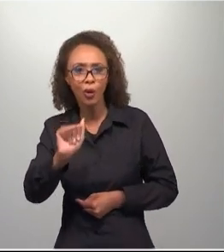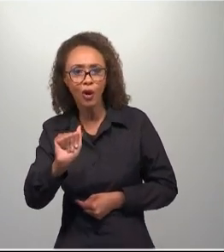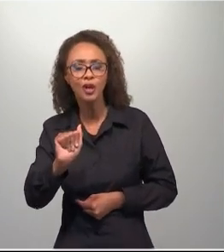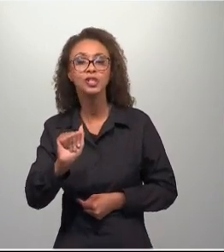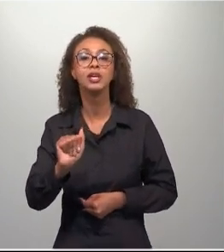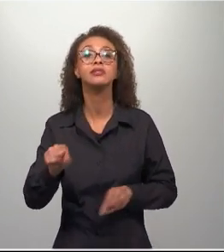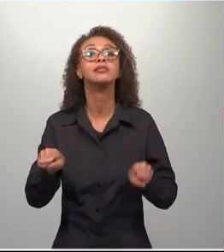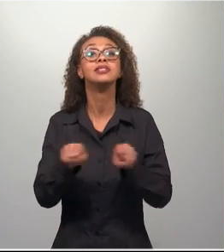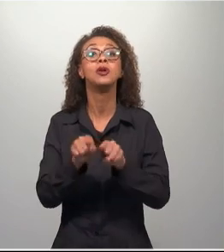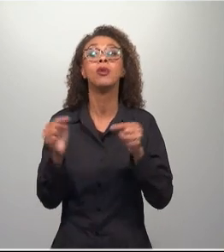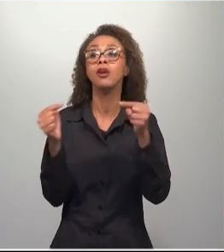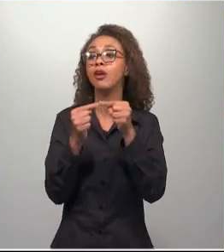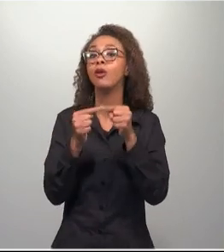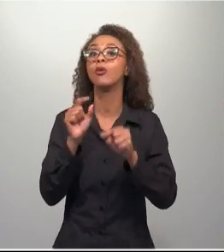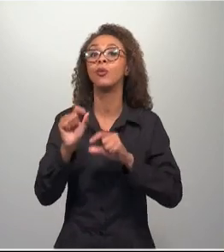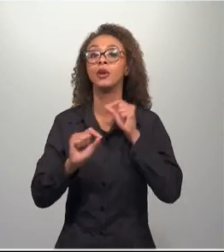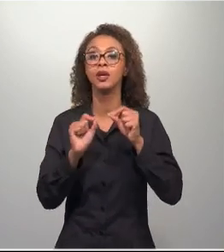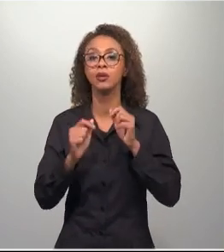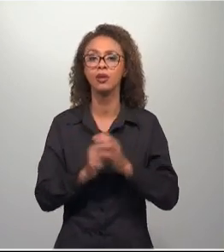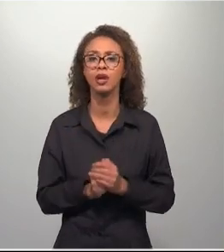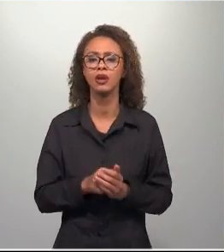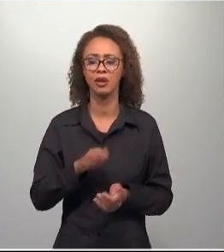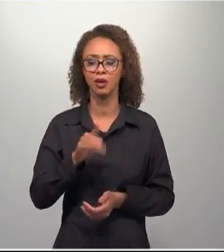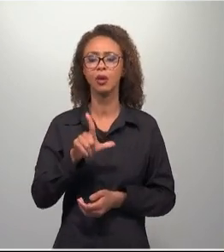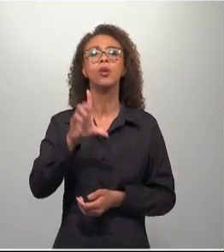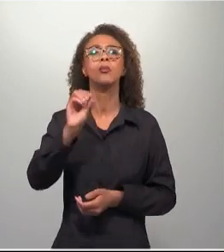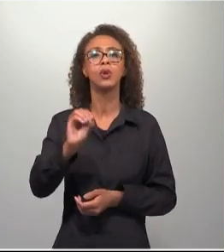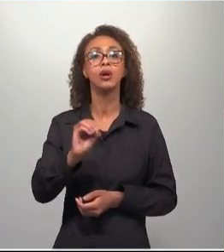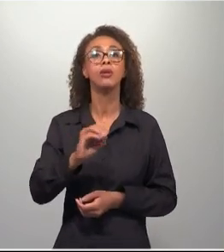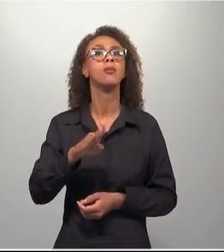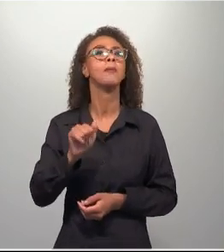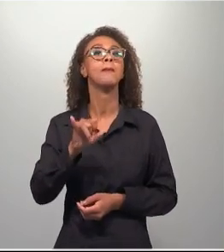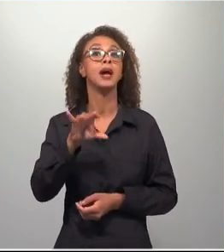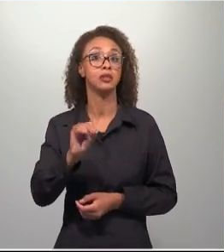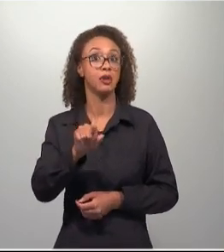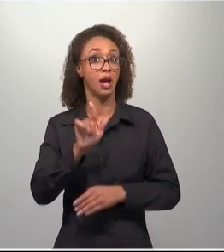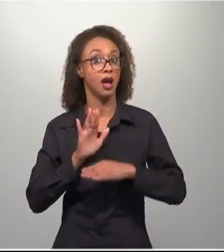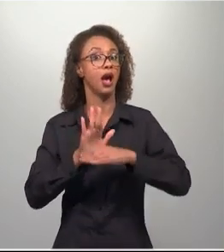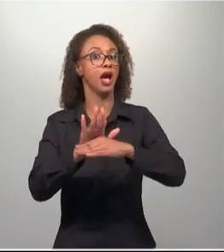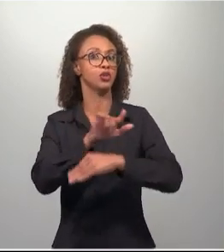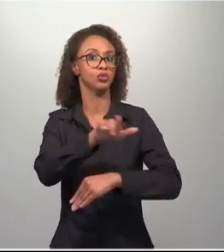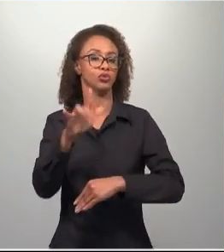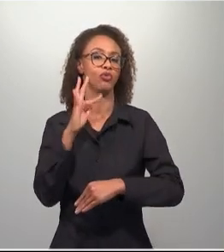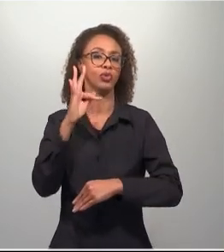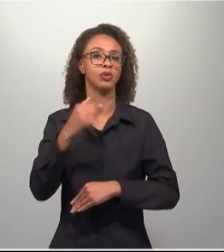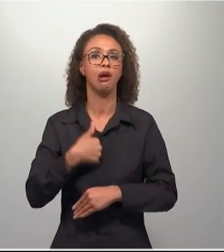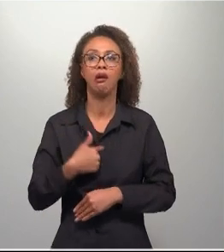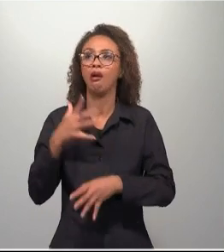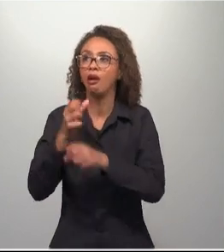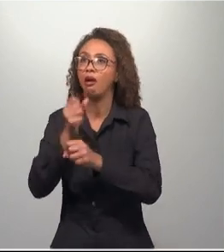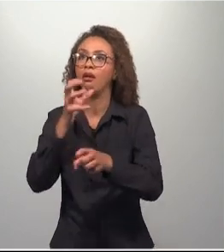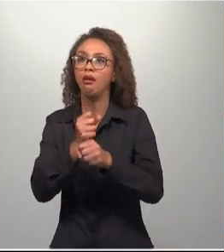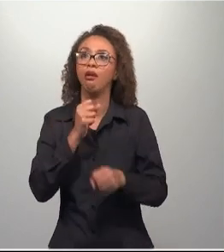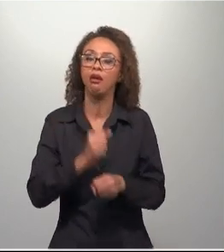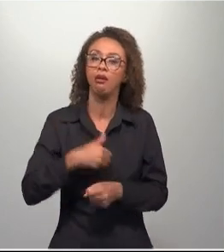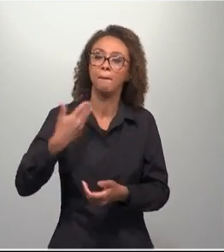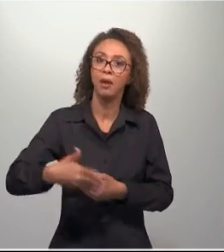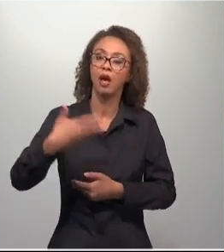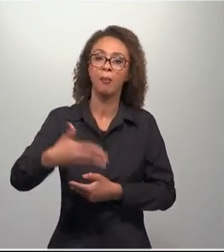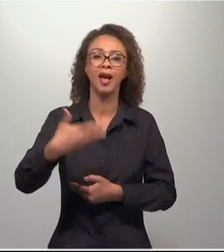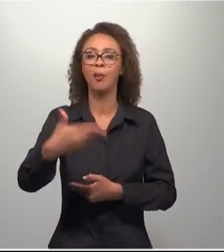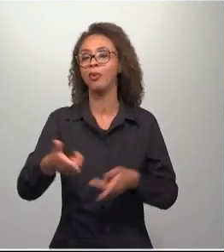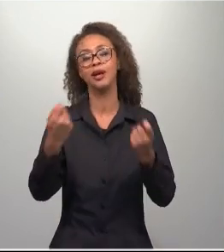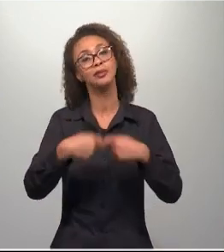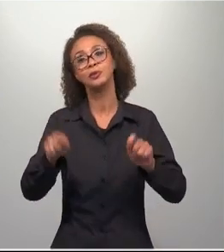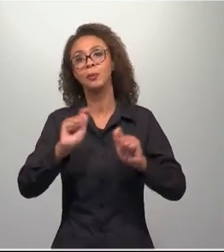bloquinhos básicos que vão nos ajudar a frente eu não preciso toda hora ficar fazendo tomador no brasil toda hora ficar